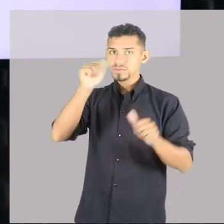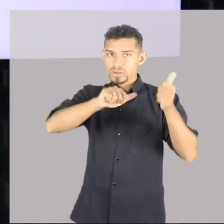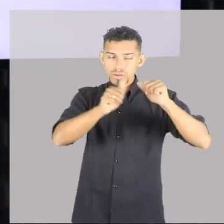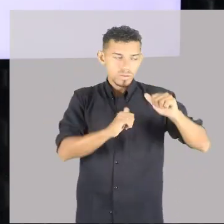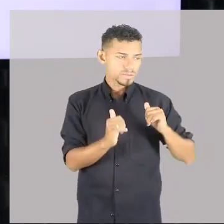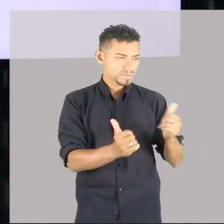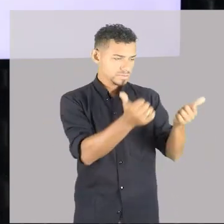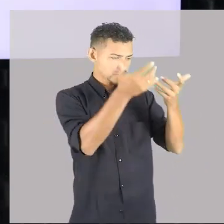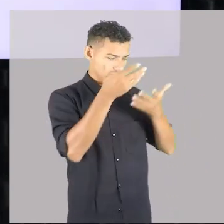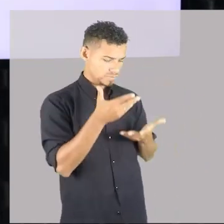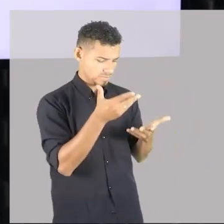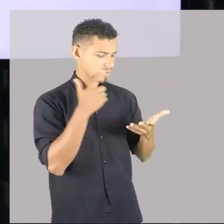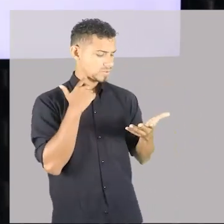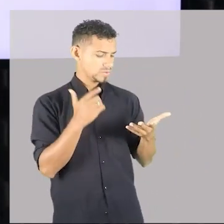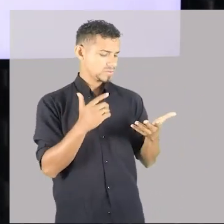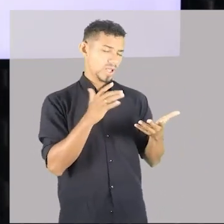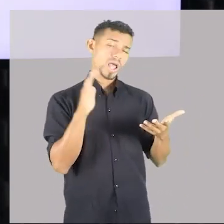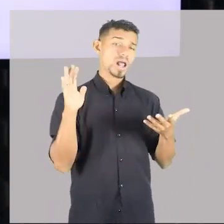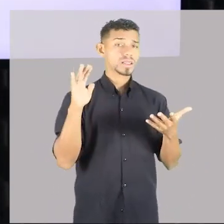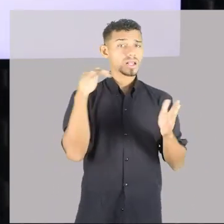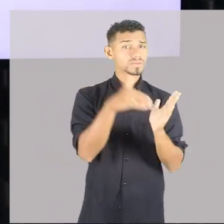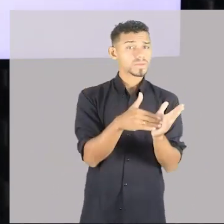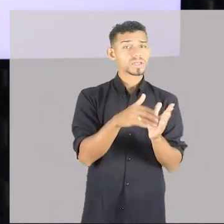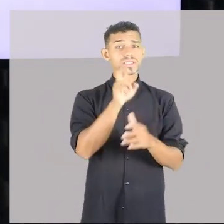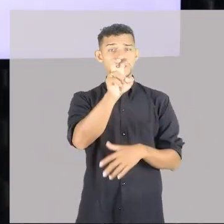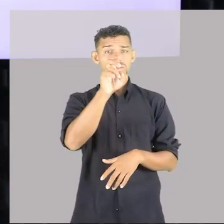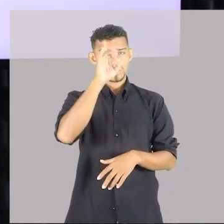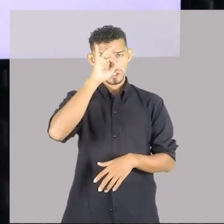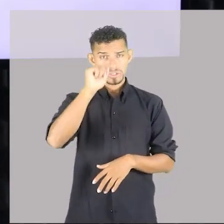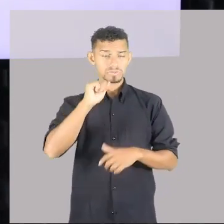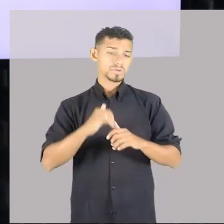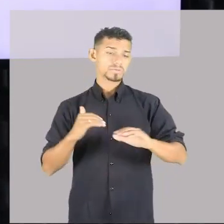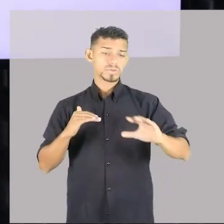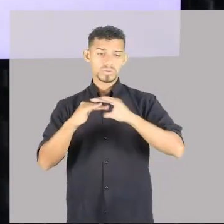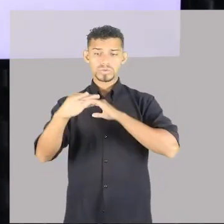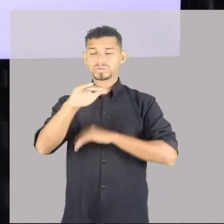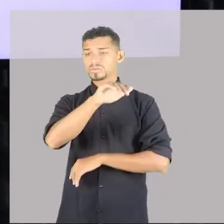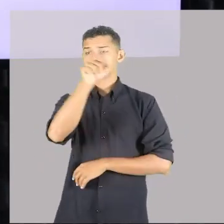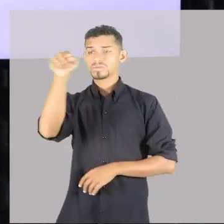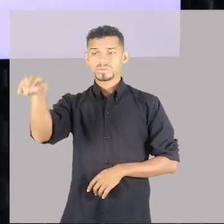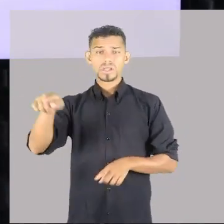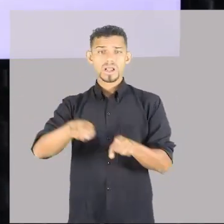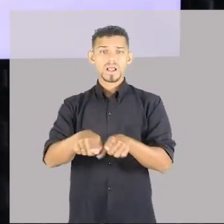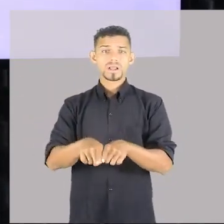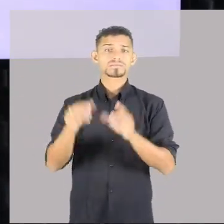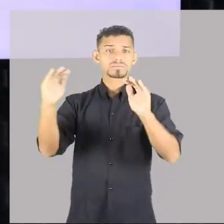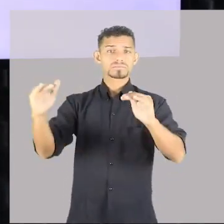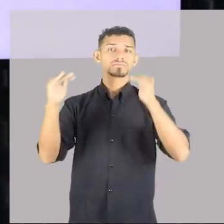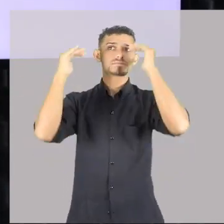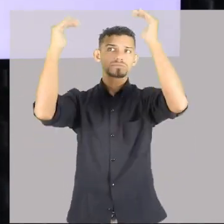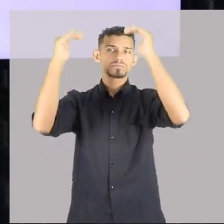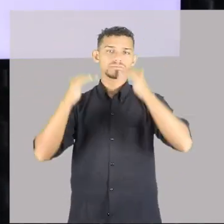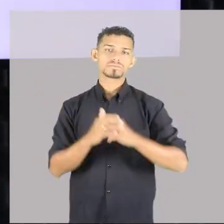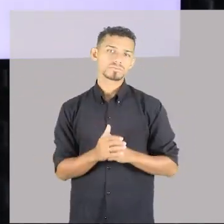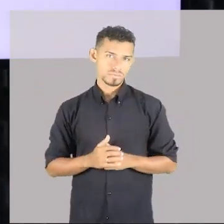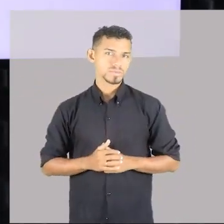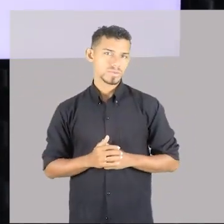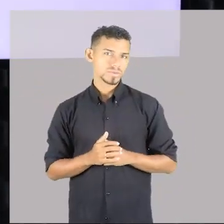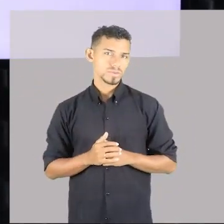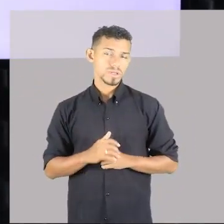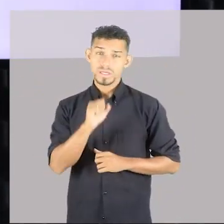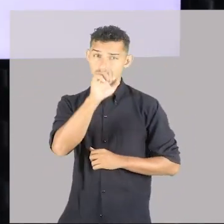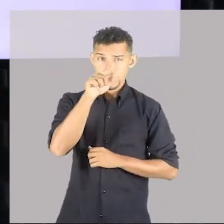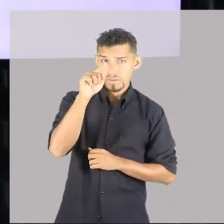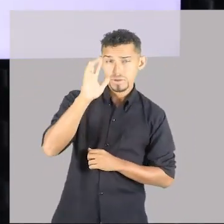se não a reconsiderar no prazo de 5 dias, o encaminhará esse recurso à autoridade superior. Então, se